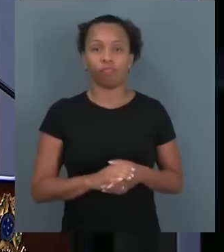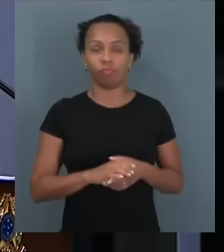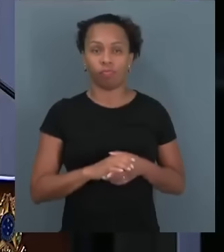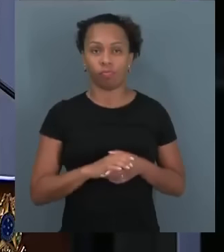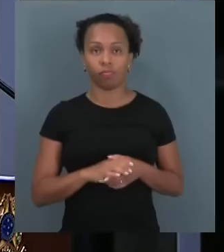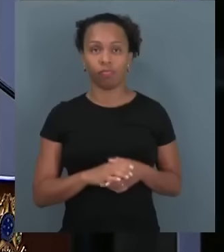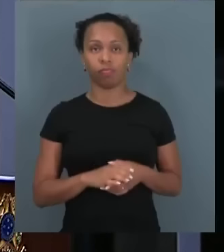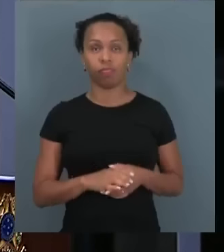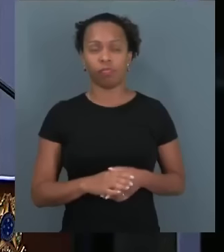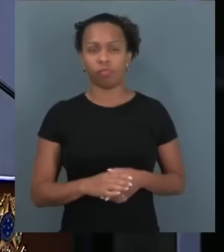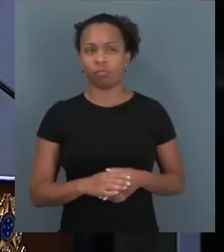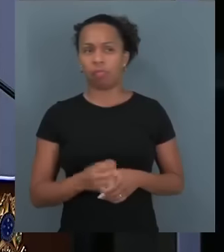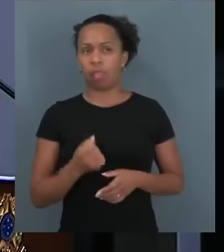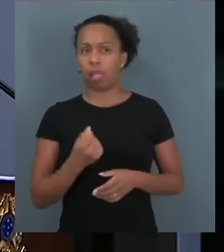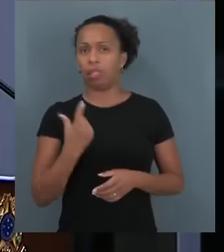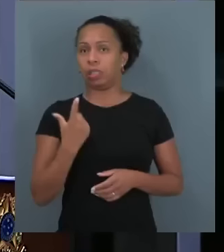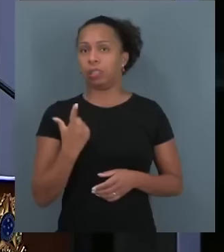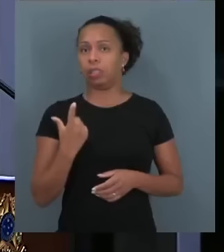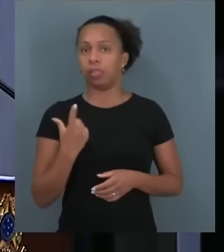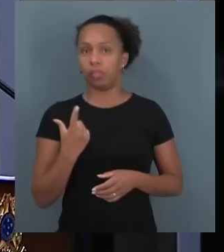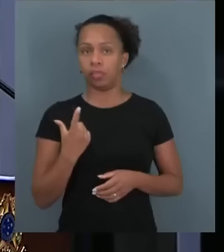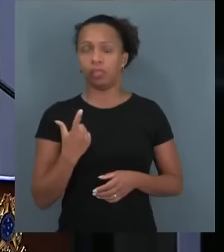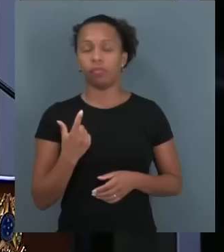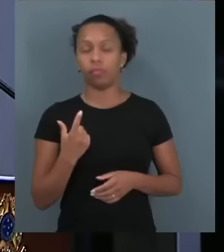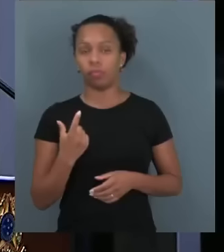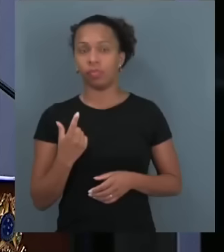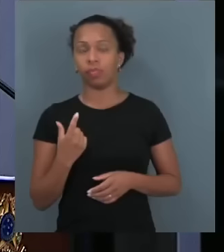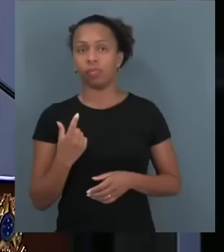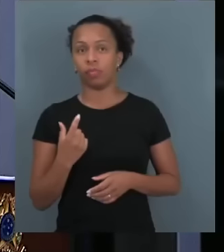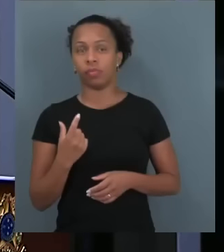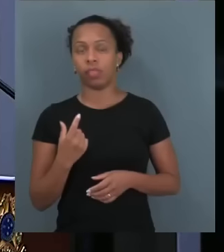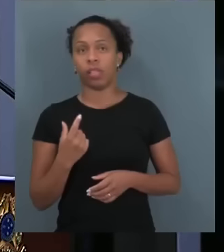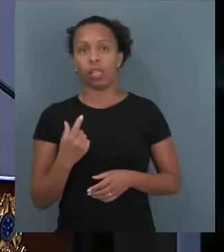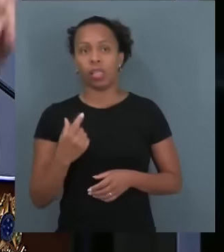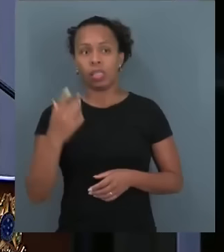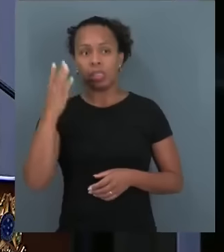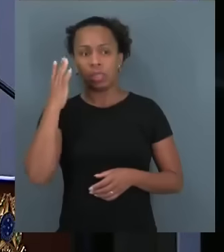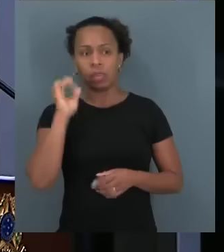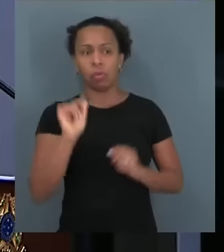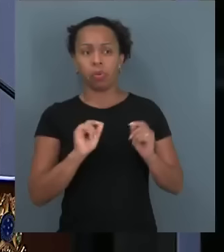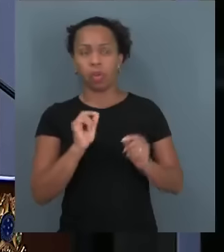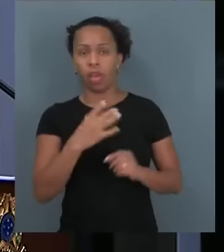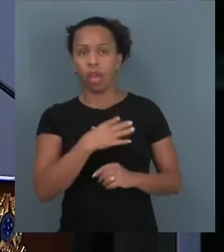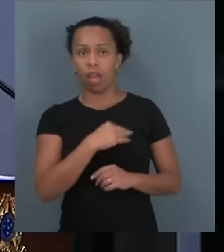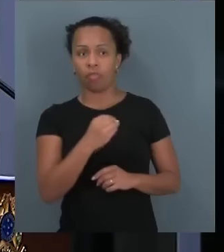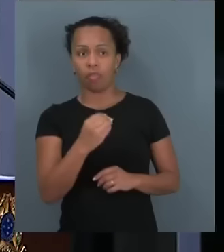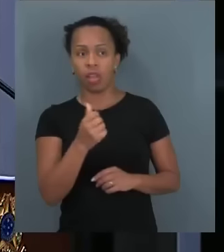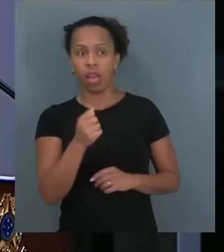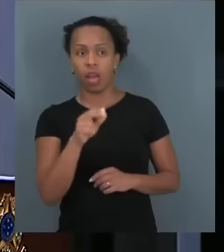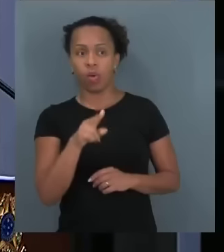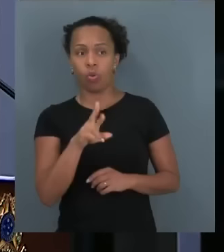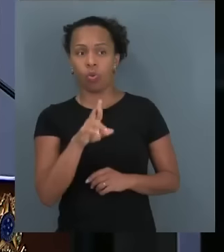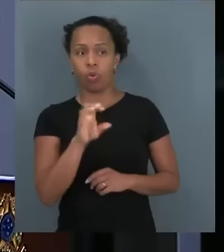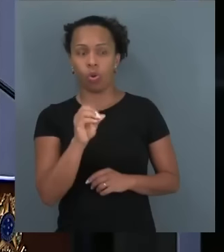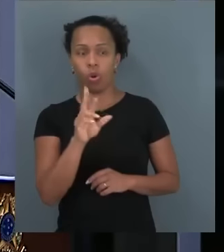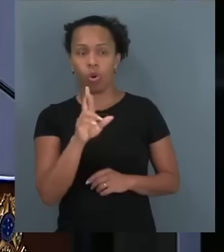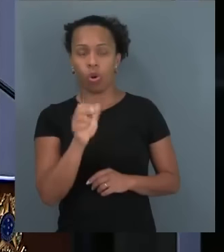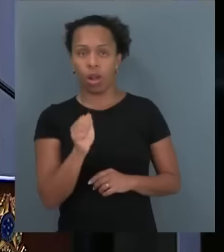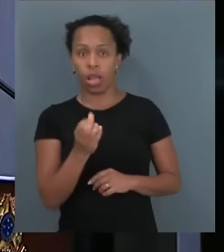É muito estranho constatar que nem a filha dele, a Aurora, de 6 anos de